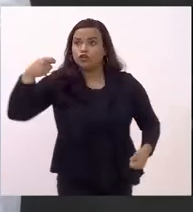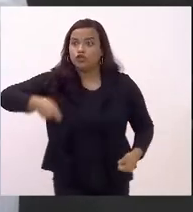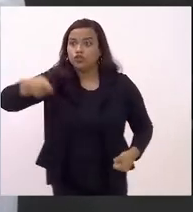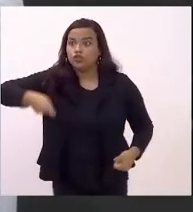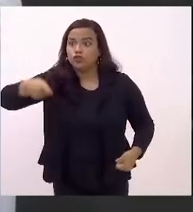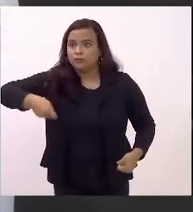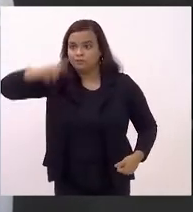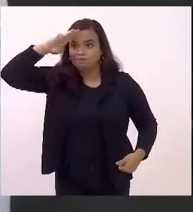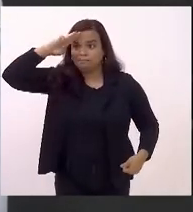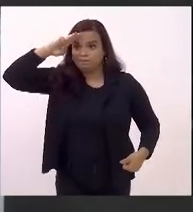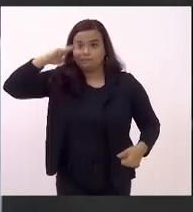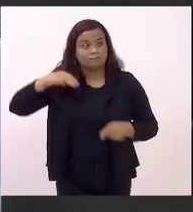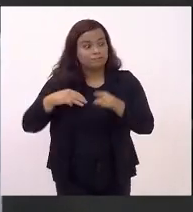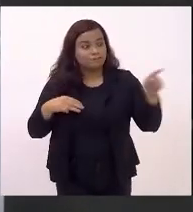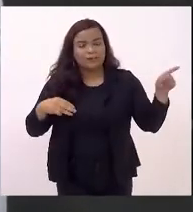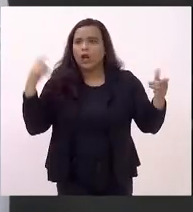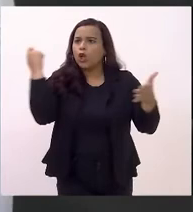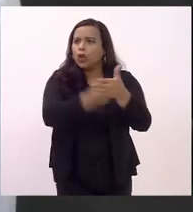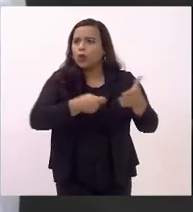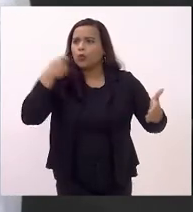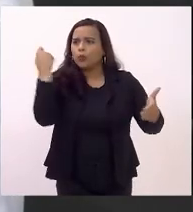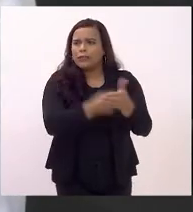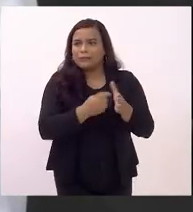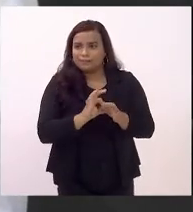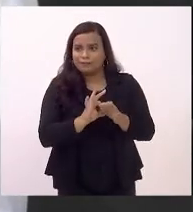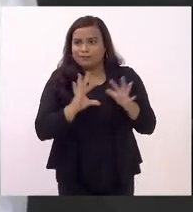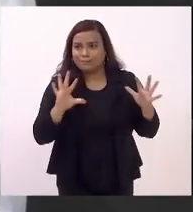que lutaram pela anistia,